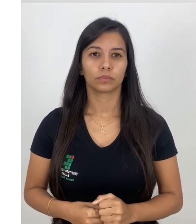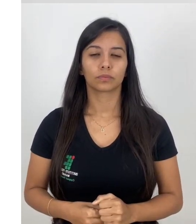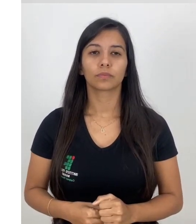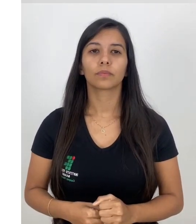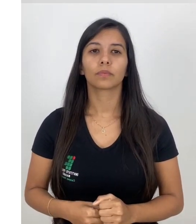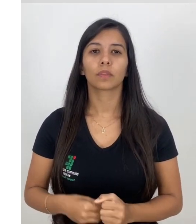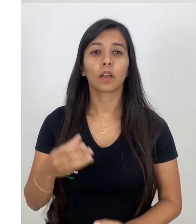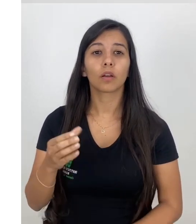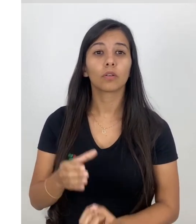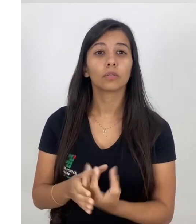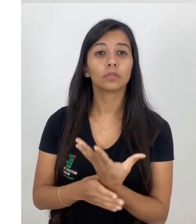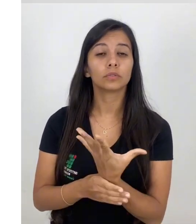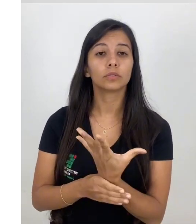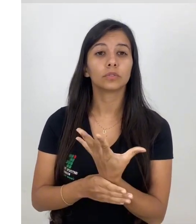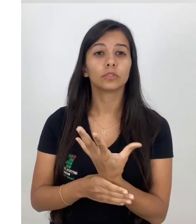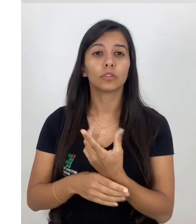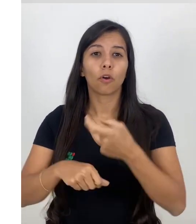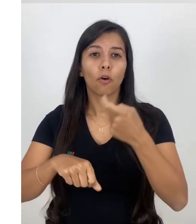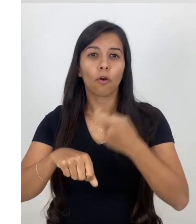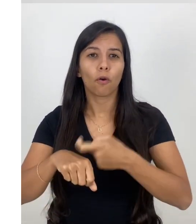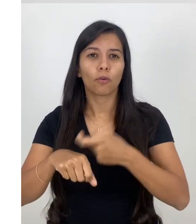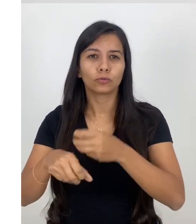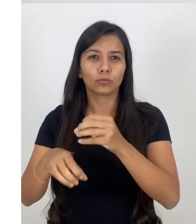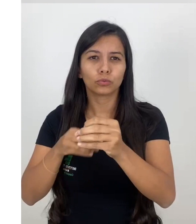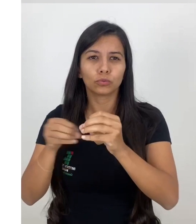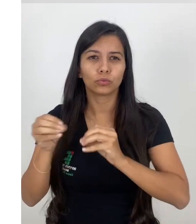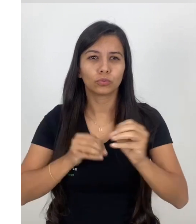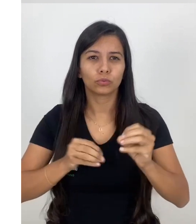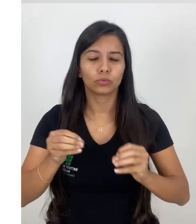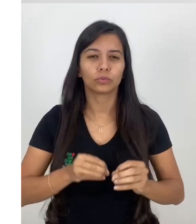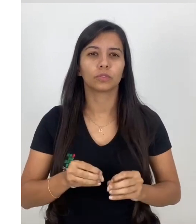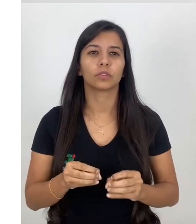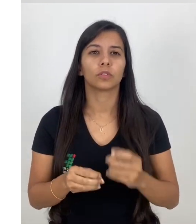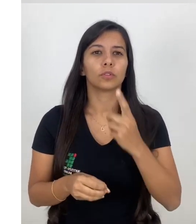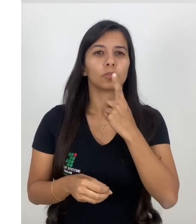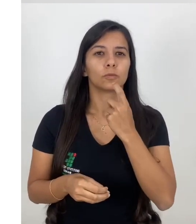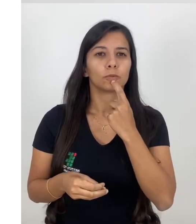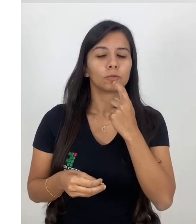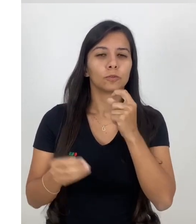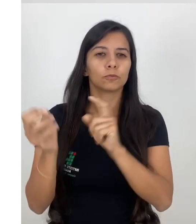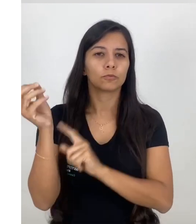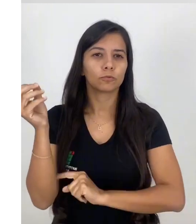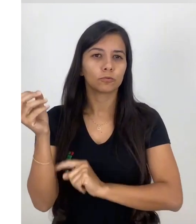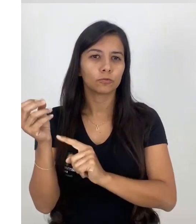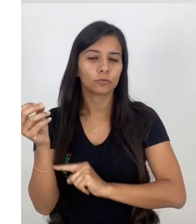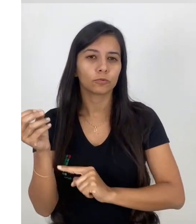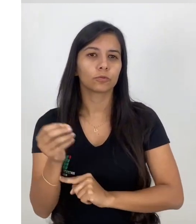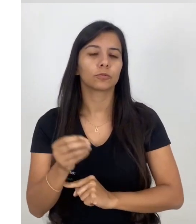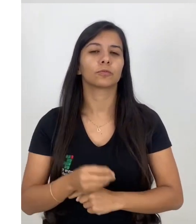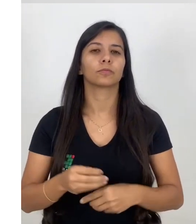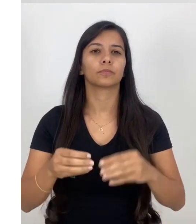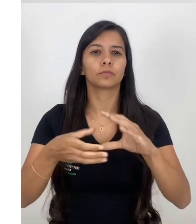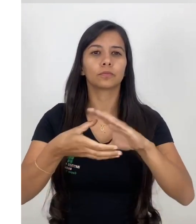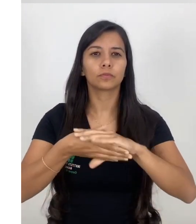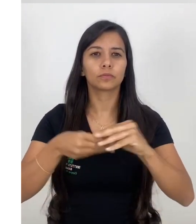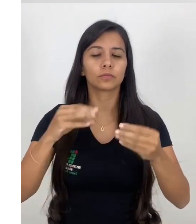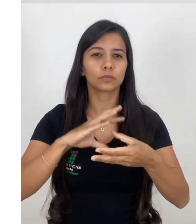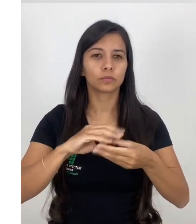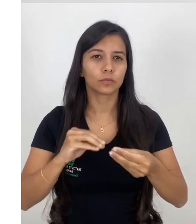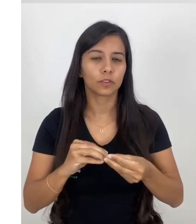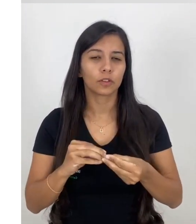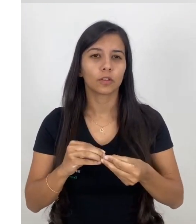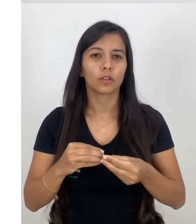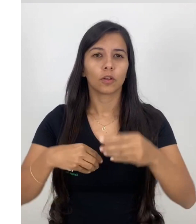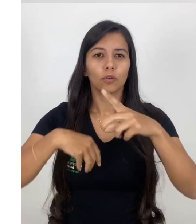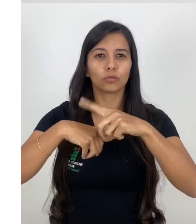os osteócitos que formam o tecido ósseo. Temos células como as sanguíneas, que são as plaquetas, as hemácias,